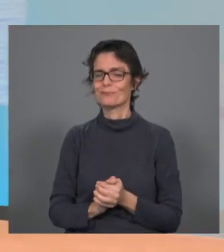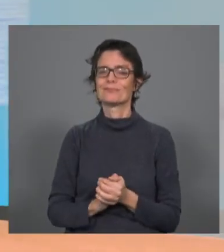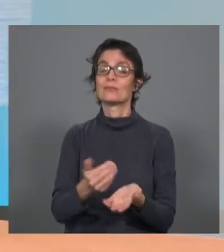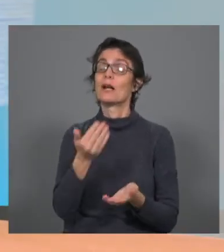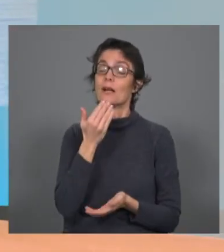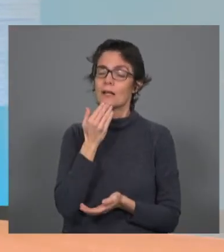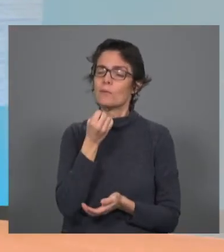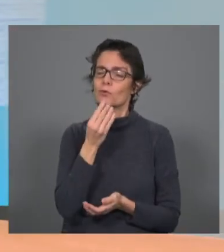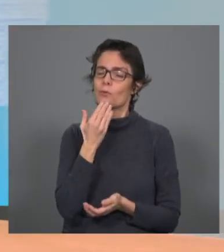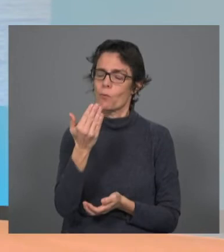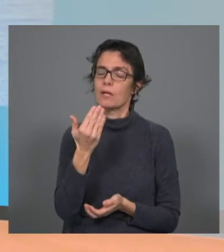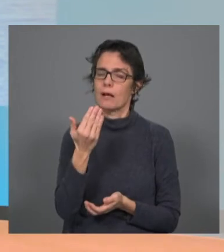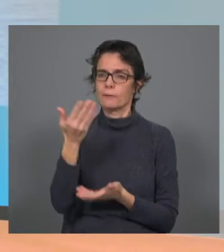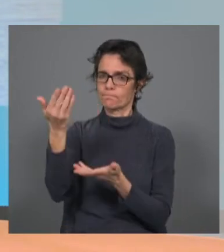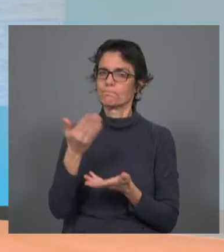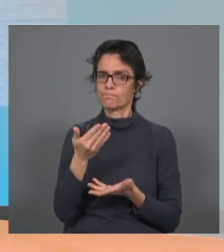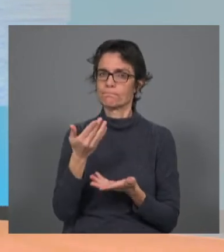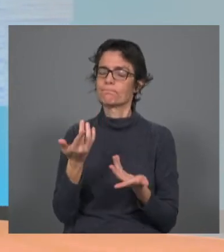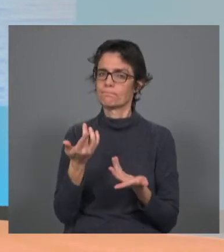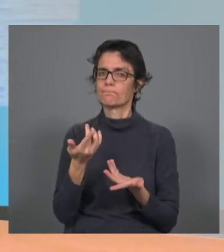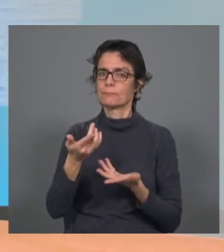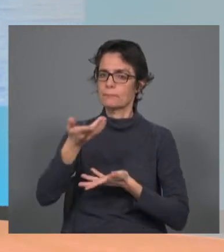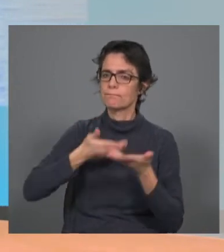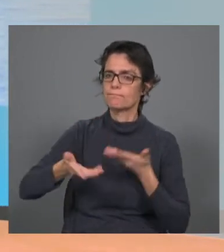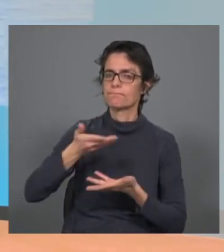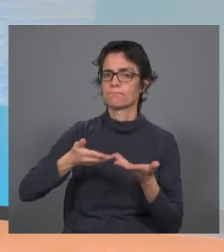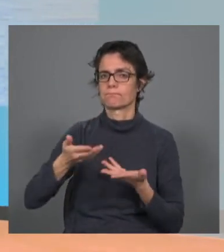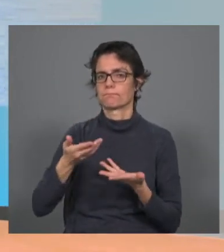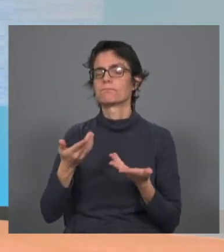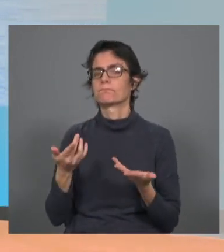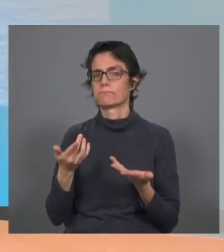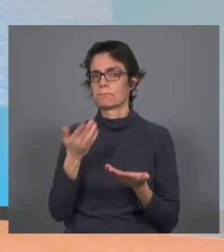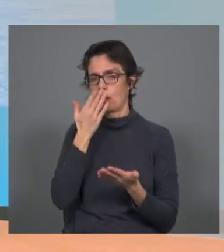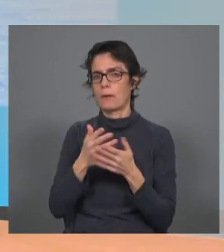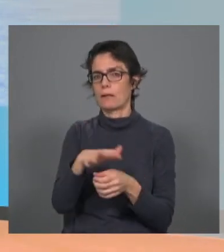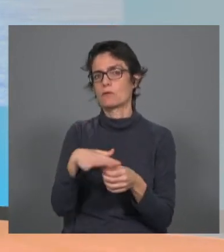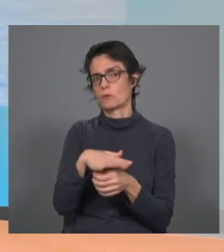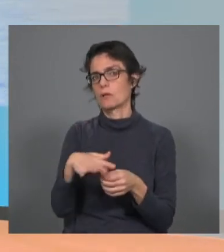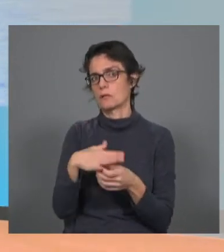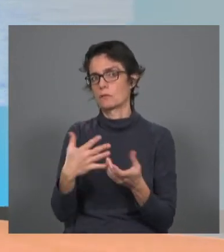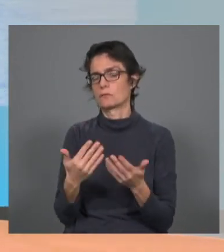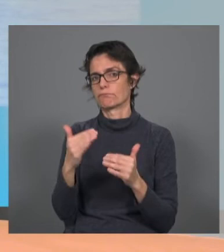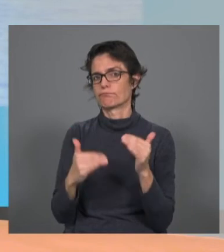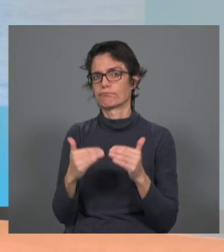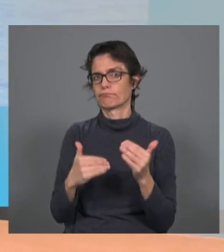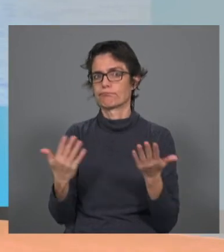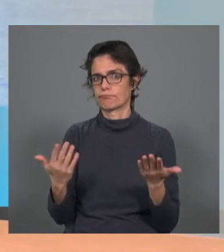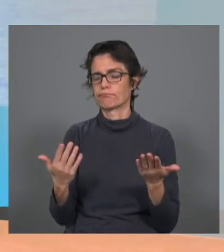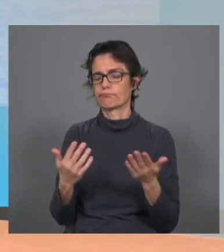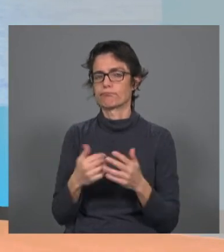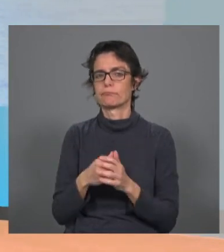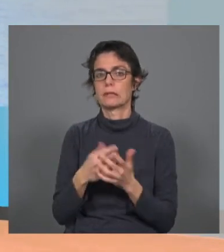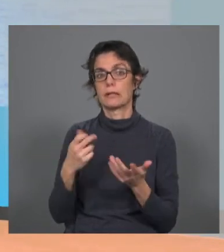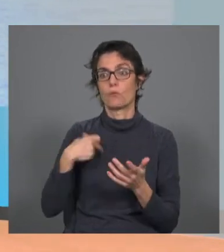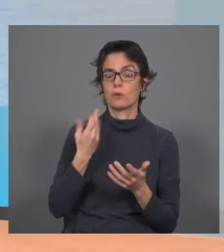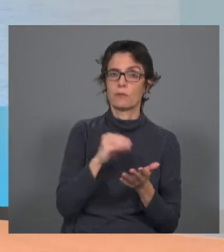partilha e é o chamado fosso que uma vez mais se aprofunda sempre entre ricos